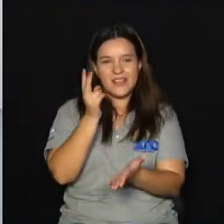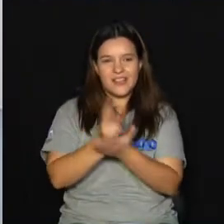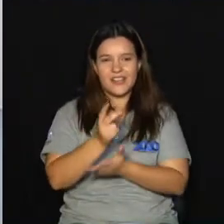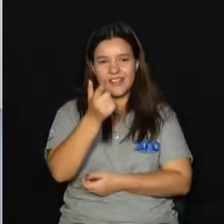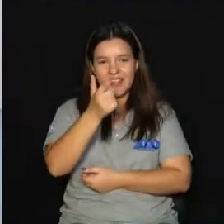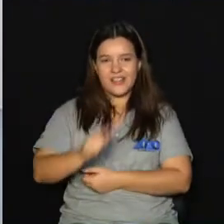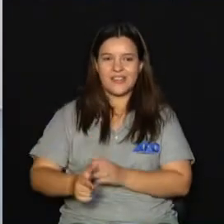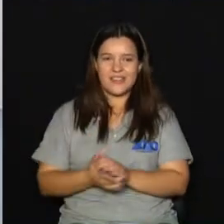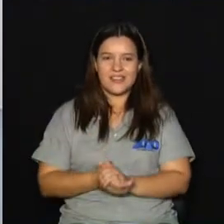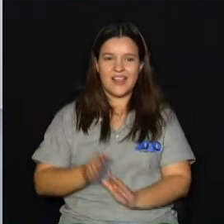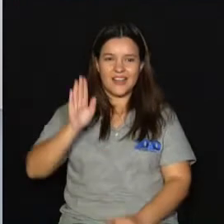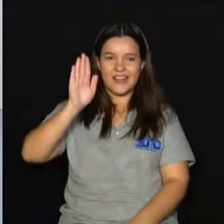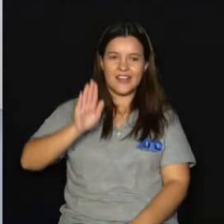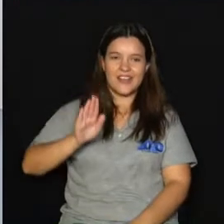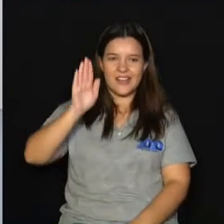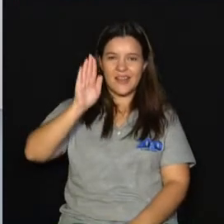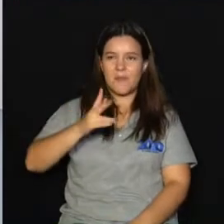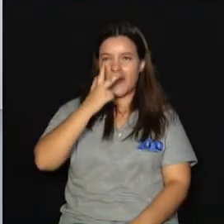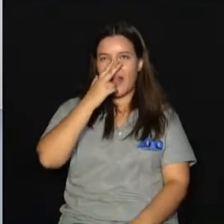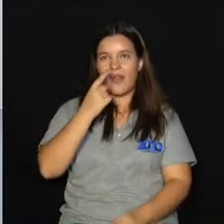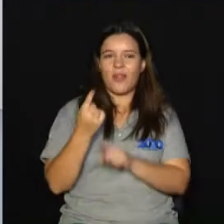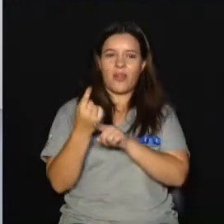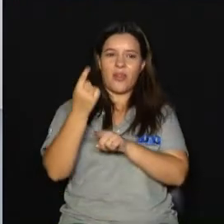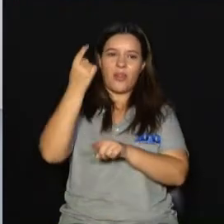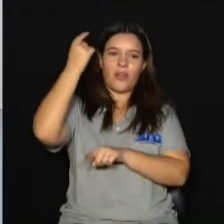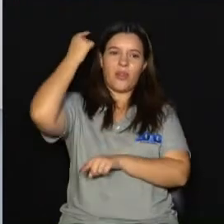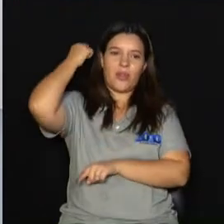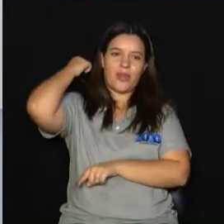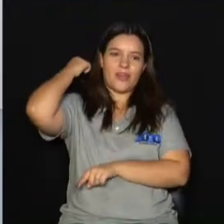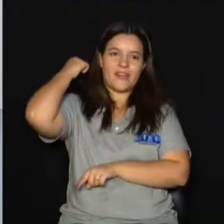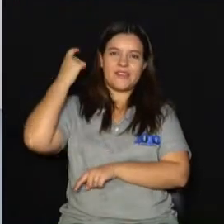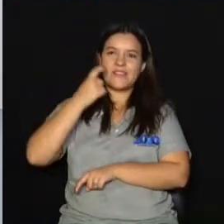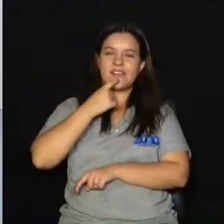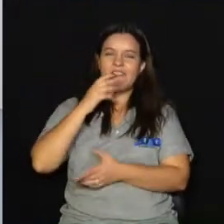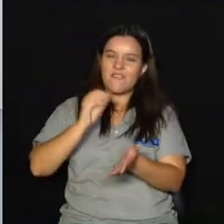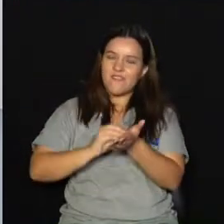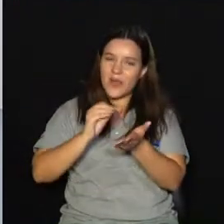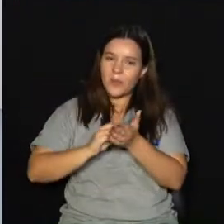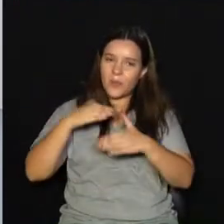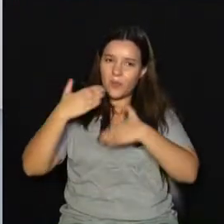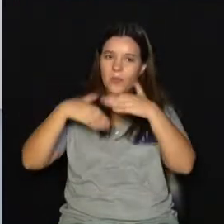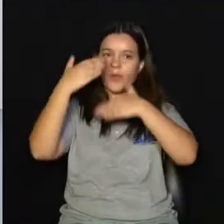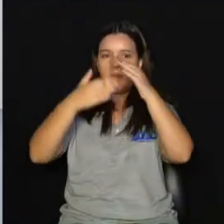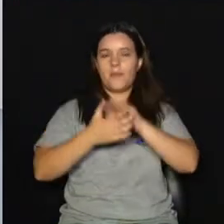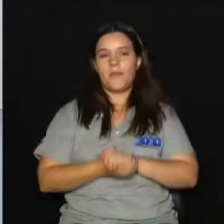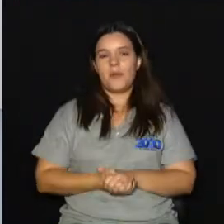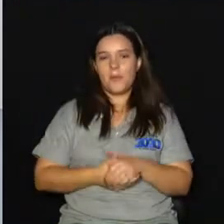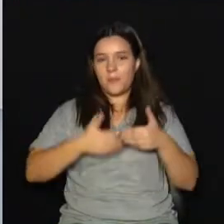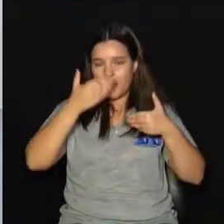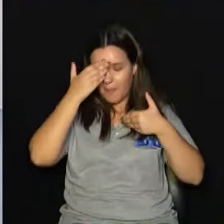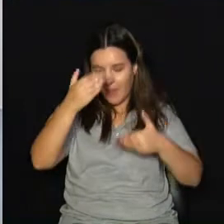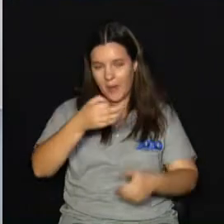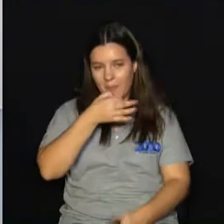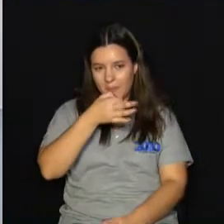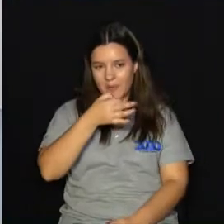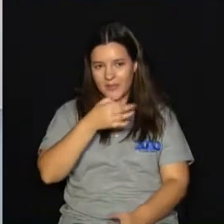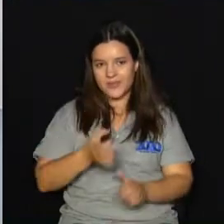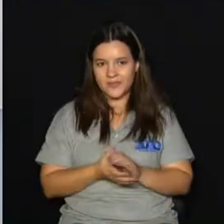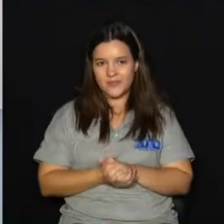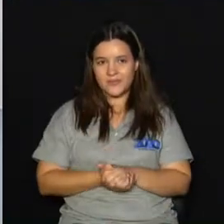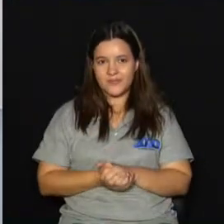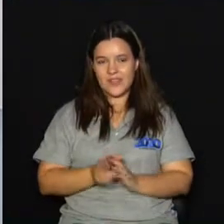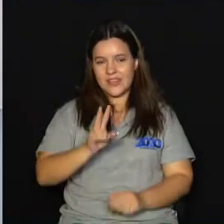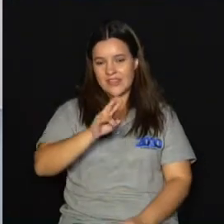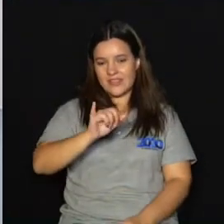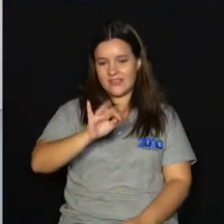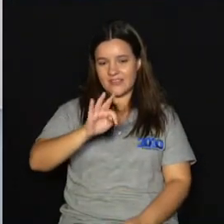esses candidatos, só vai andar para trás. A cidade não alavanca, é a opinião do Silva Newton. Muito obrigado pela sua mensagem. O Vitor